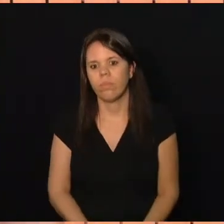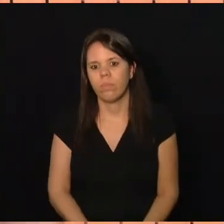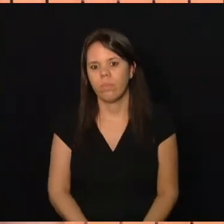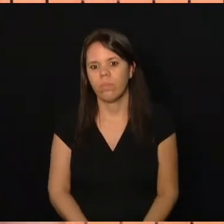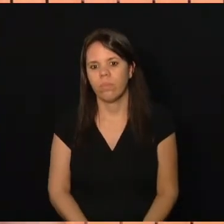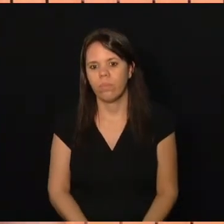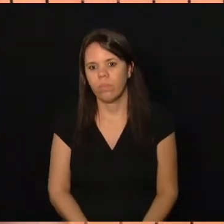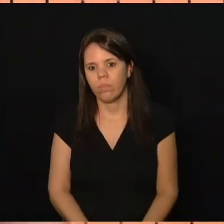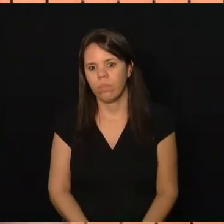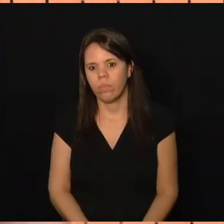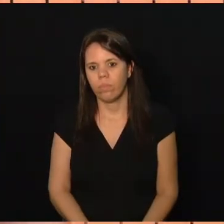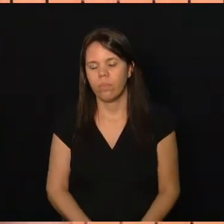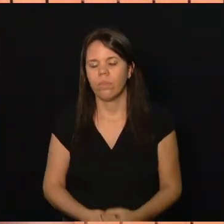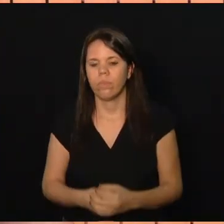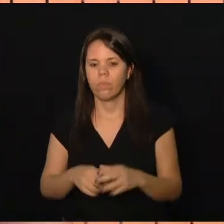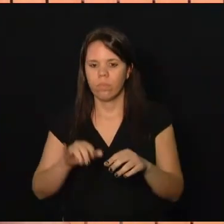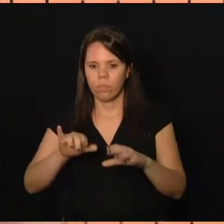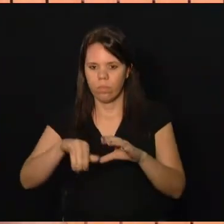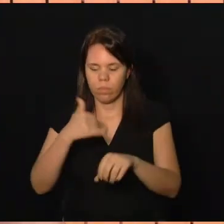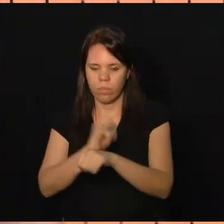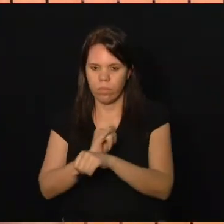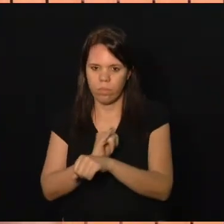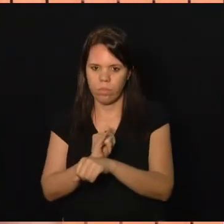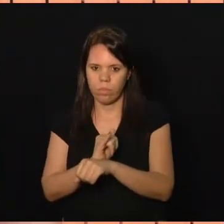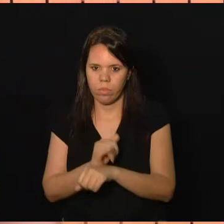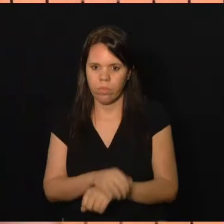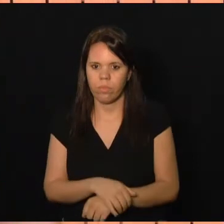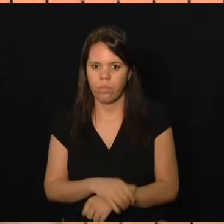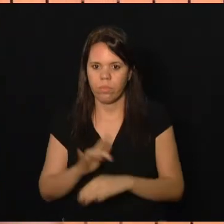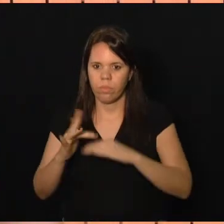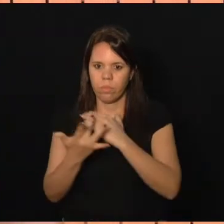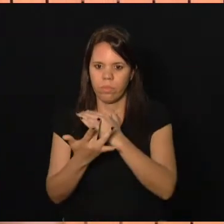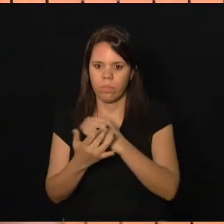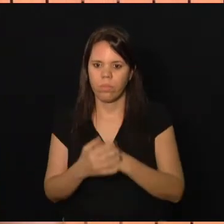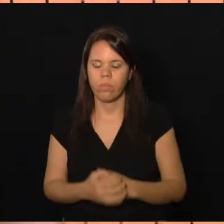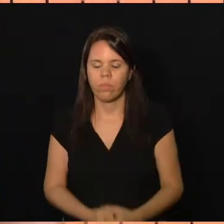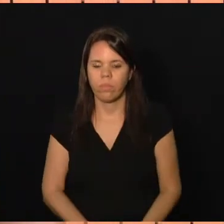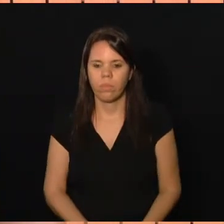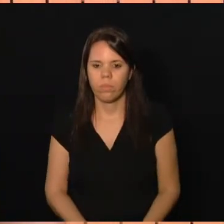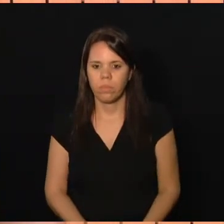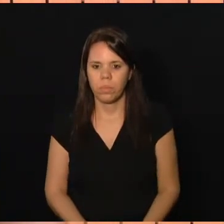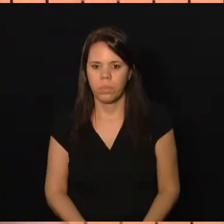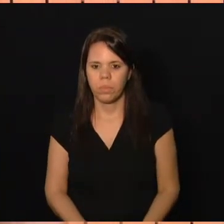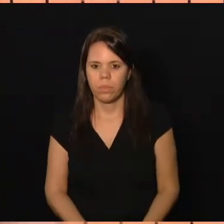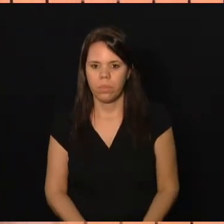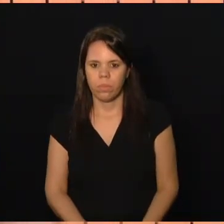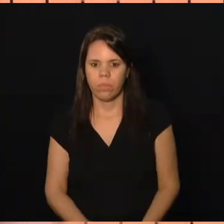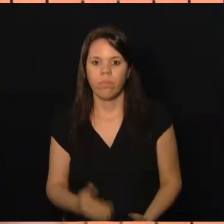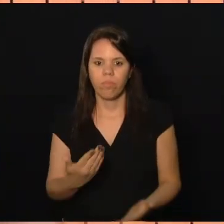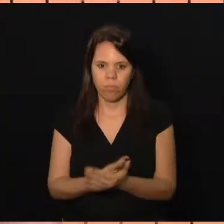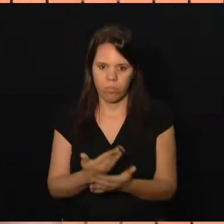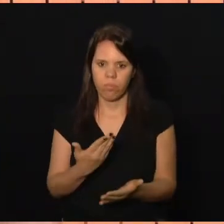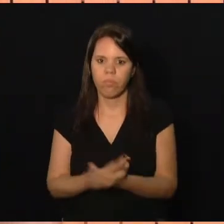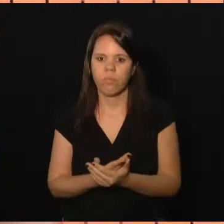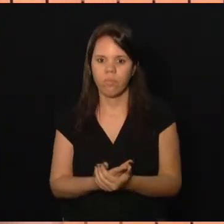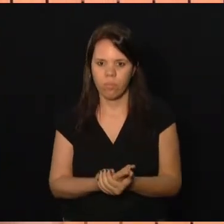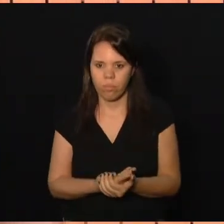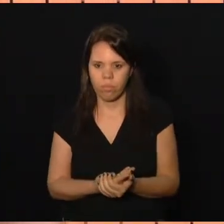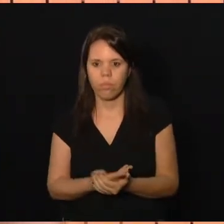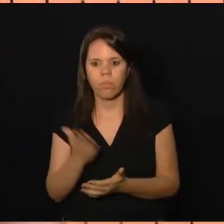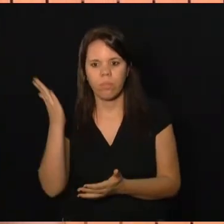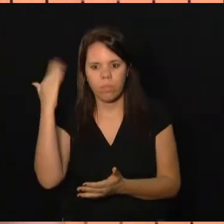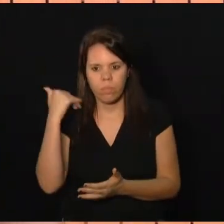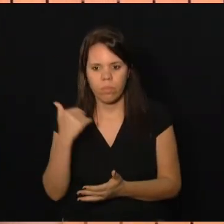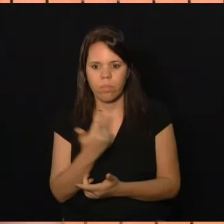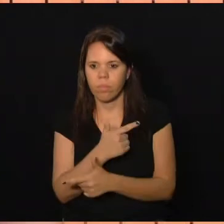através do canal da TV Câmara no YouTube, nas redes sociais, porque é uma aula, né? É uma aula. A gente sabe que não